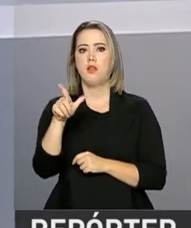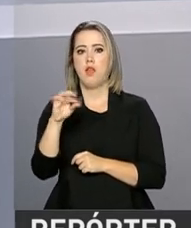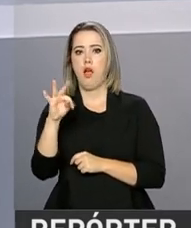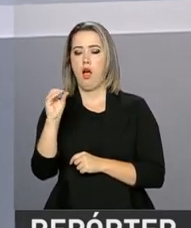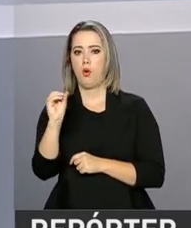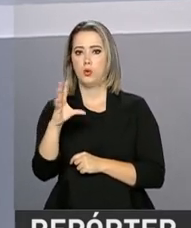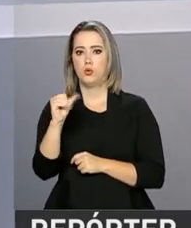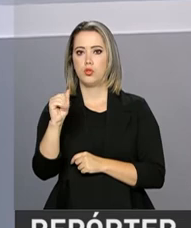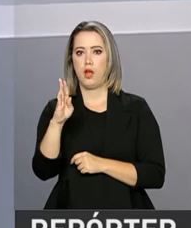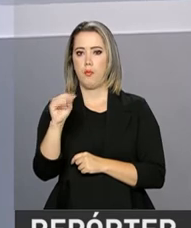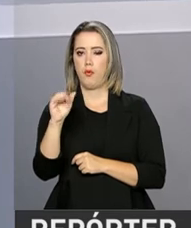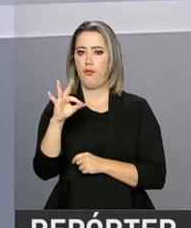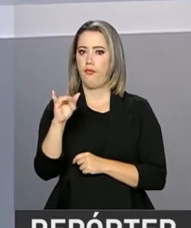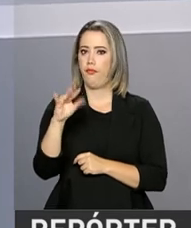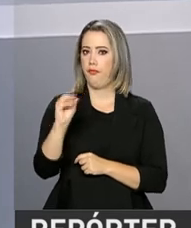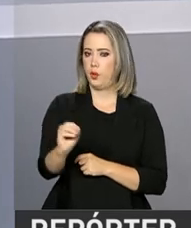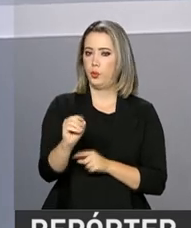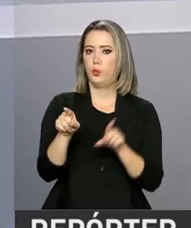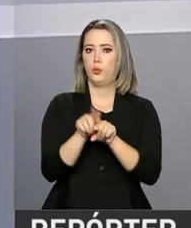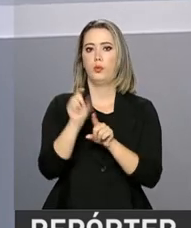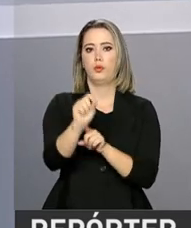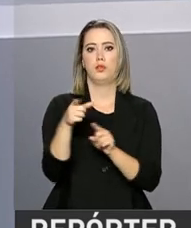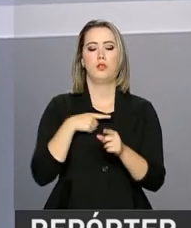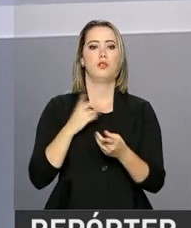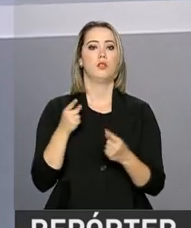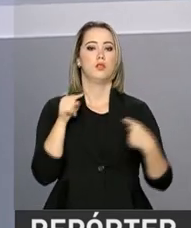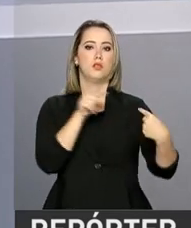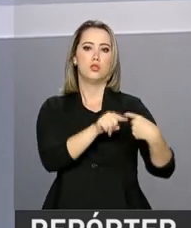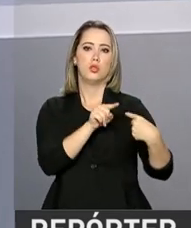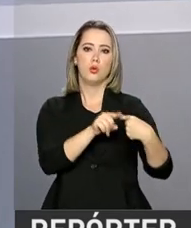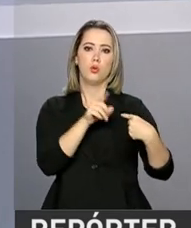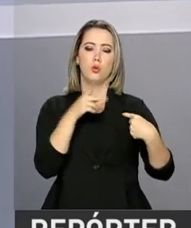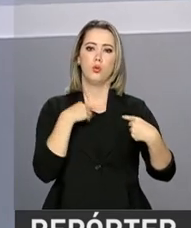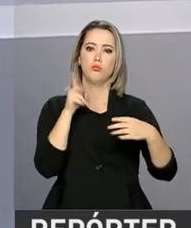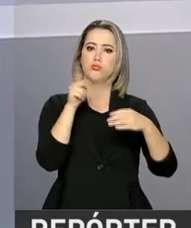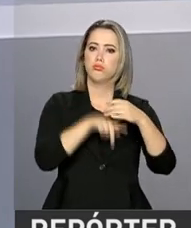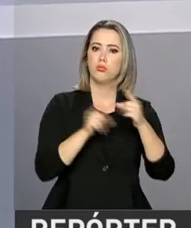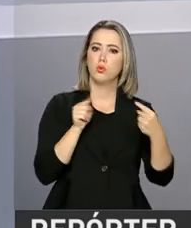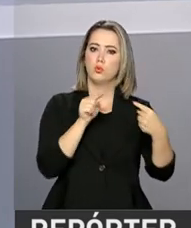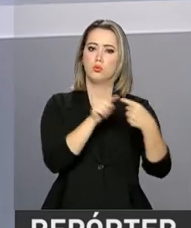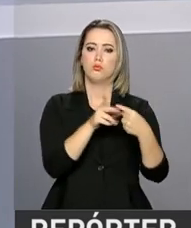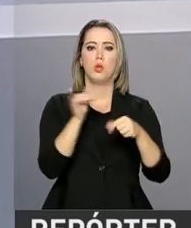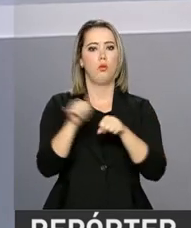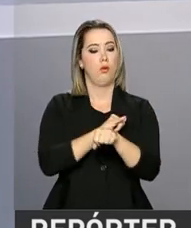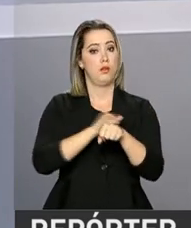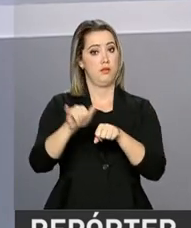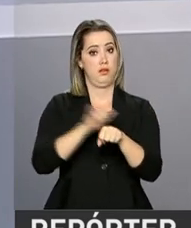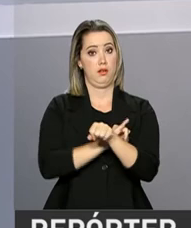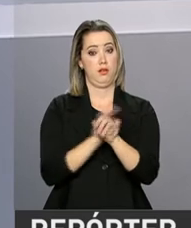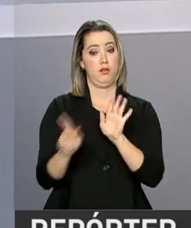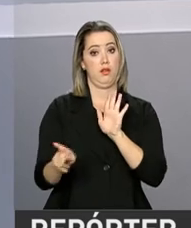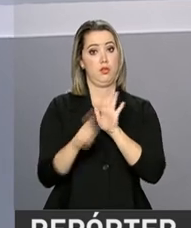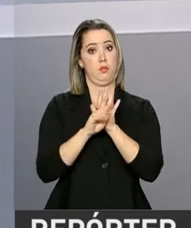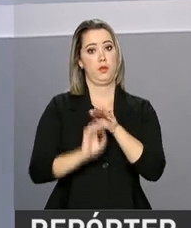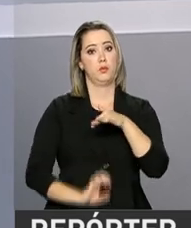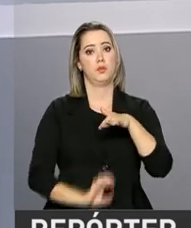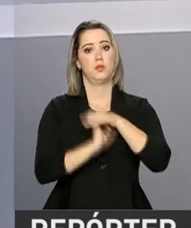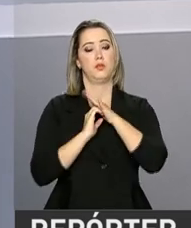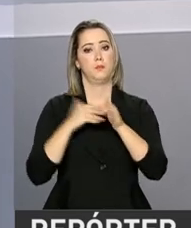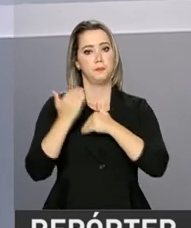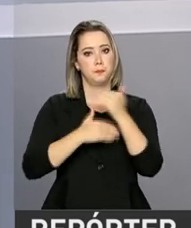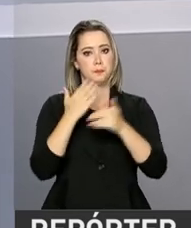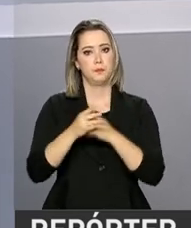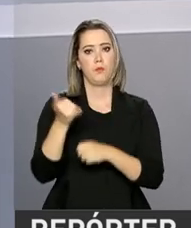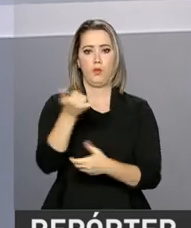ainda segundo a petrobras essa decisão está alinhada com o plano estratégico da companhia que prevê a sustentabilidade da produção